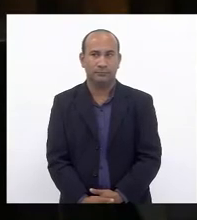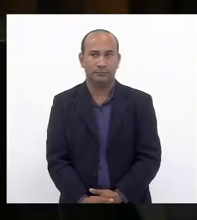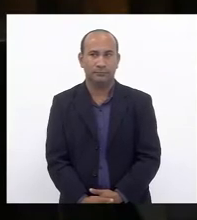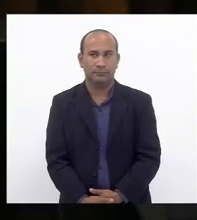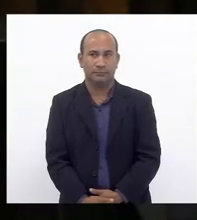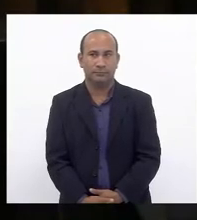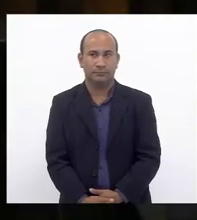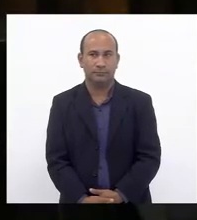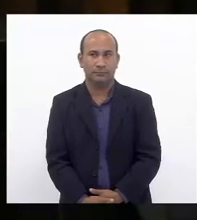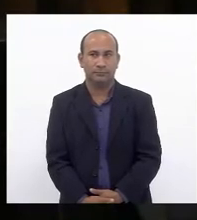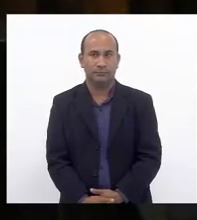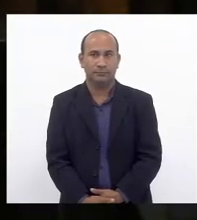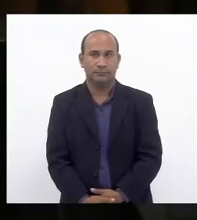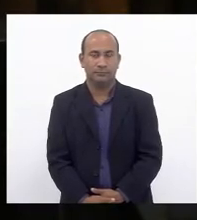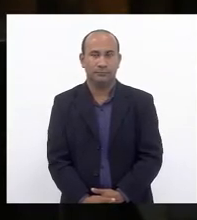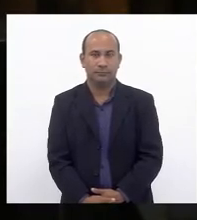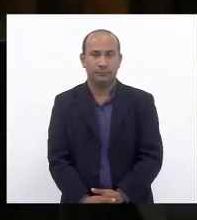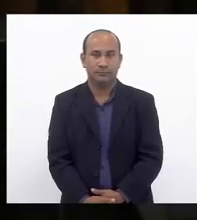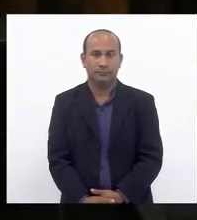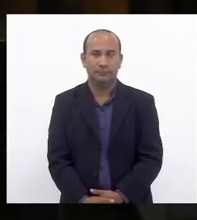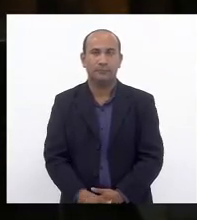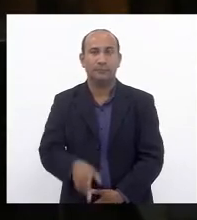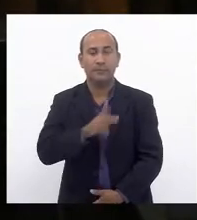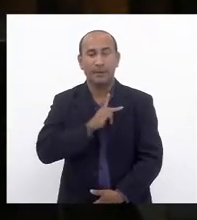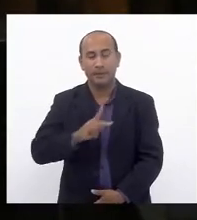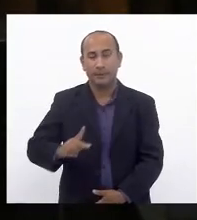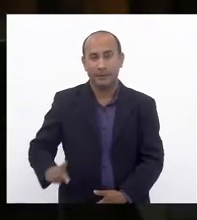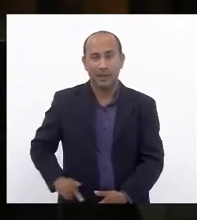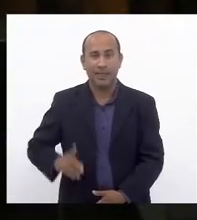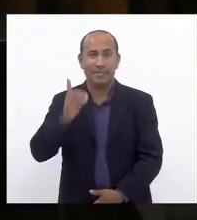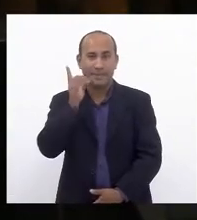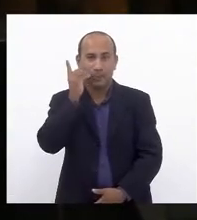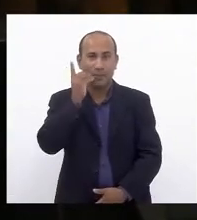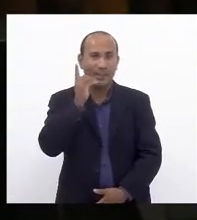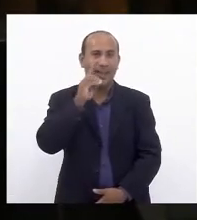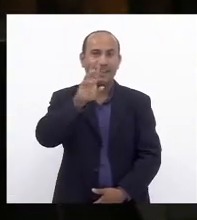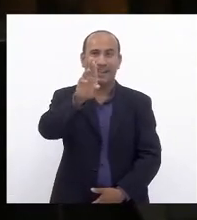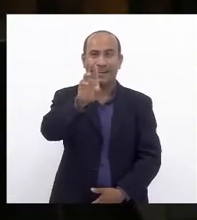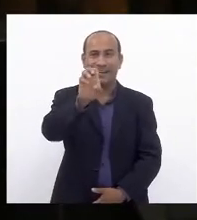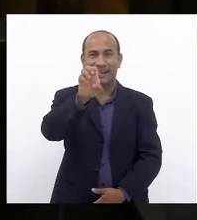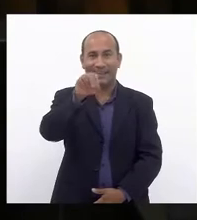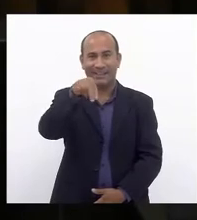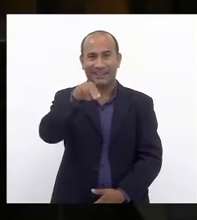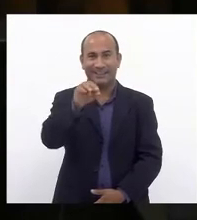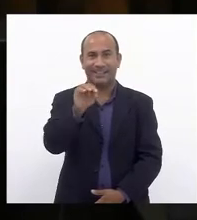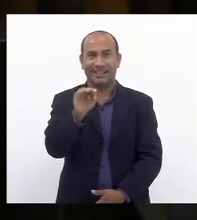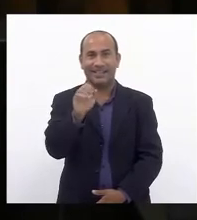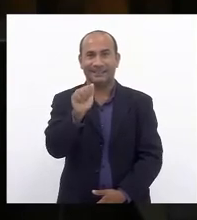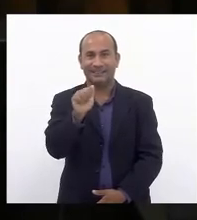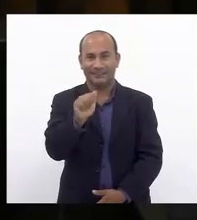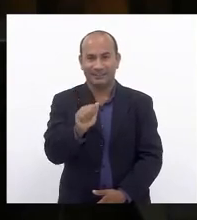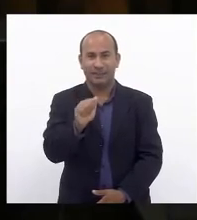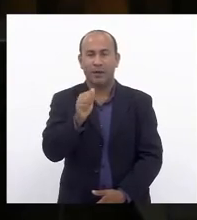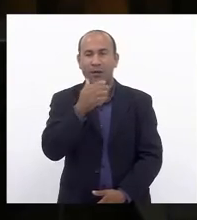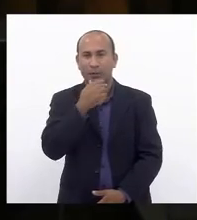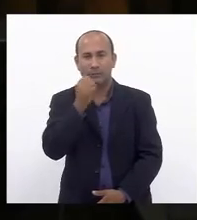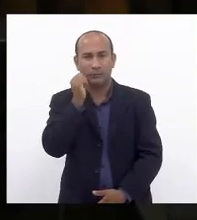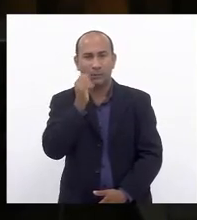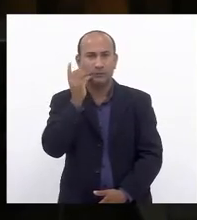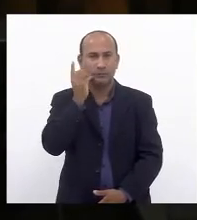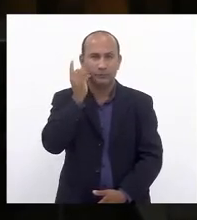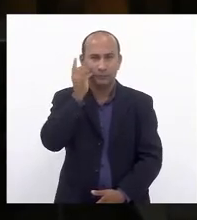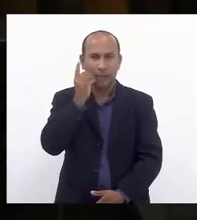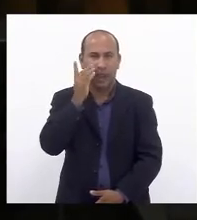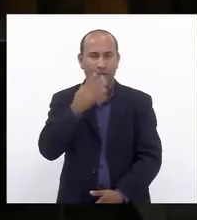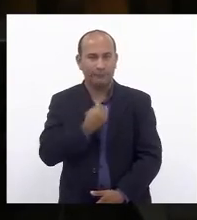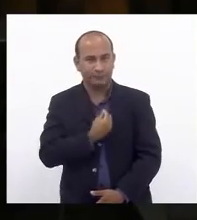Senhora presidente, deputada Renata, senhoras e senhores deputados,